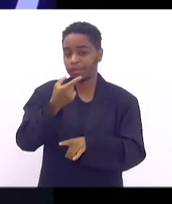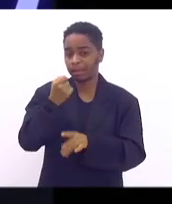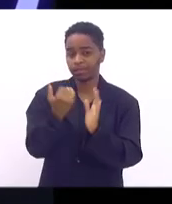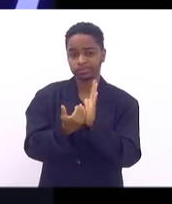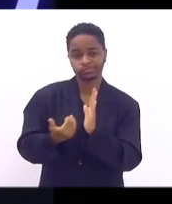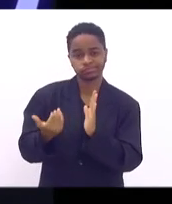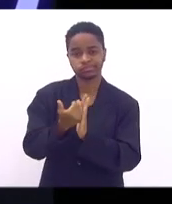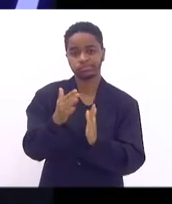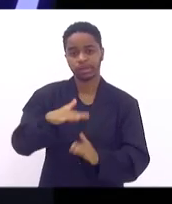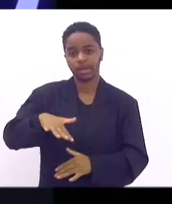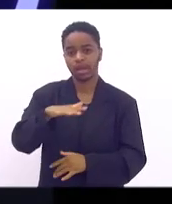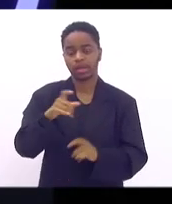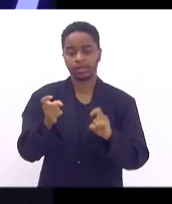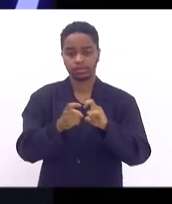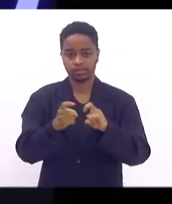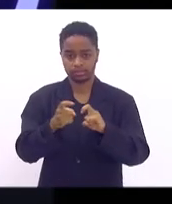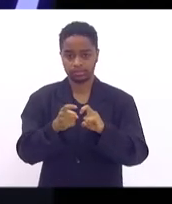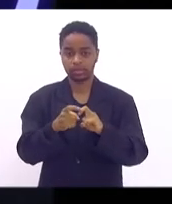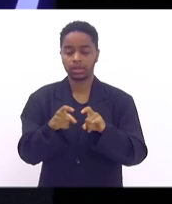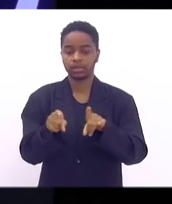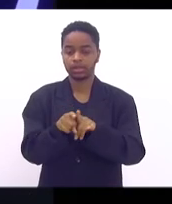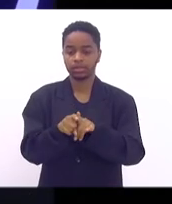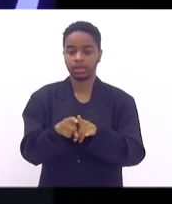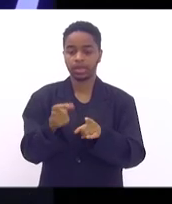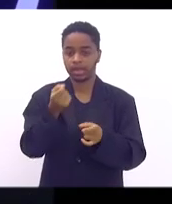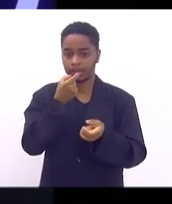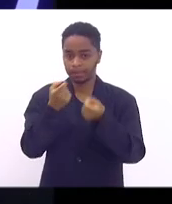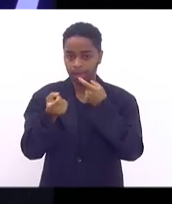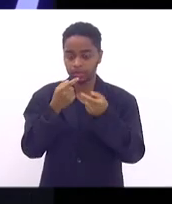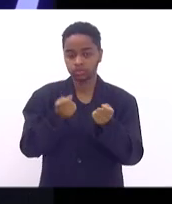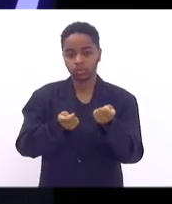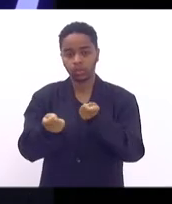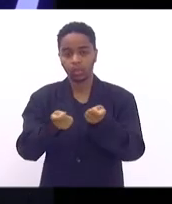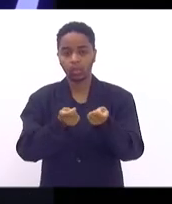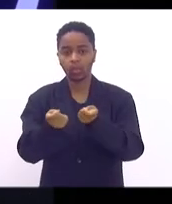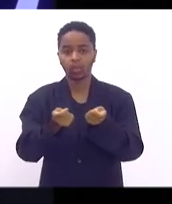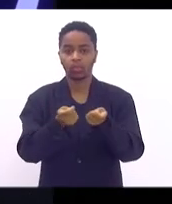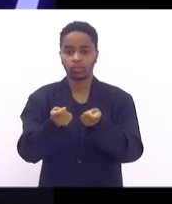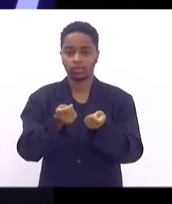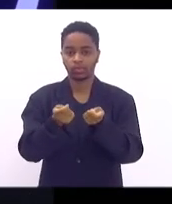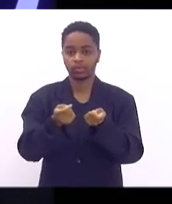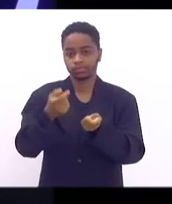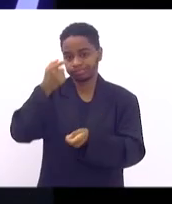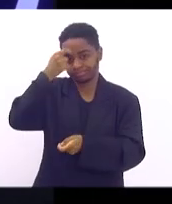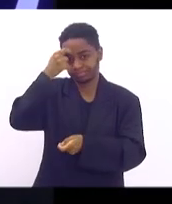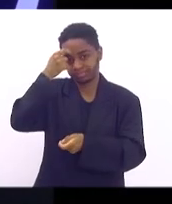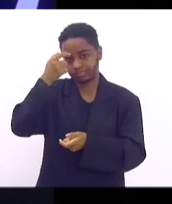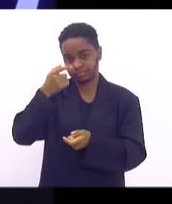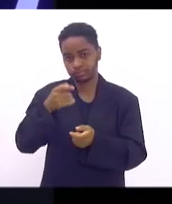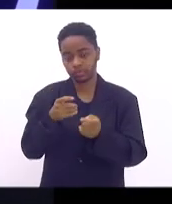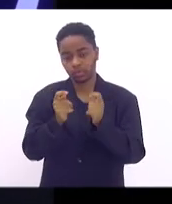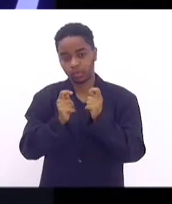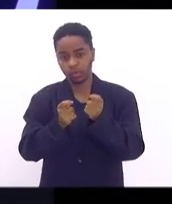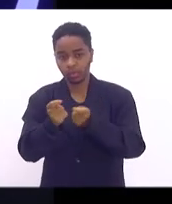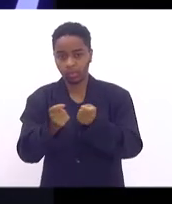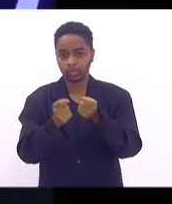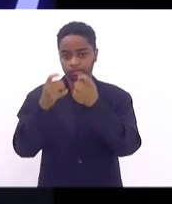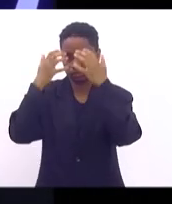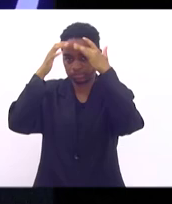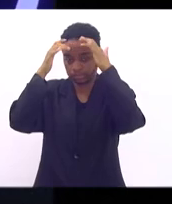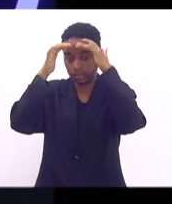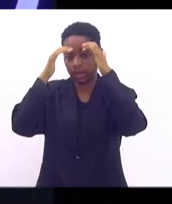com psicotrópicos, que são medicamentos que fazem têm ação no sistema nervoso central, para